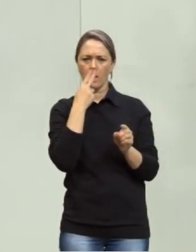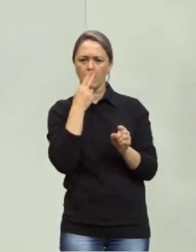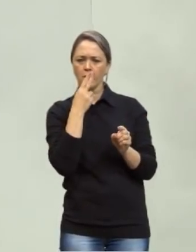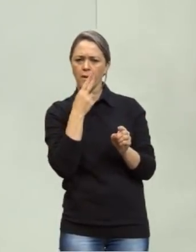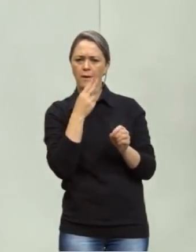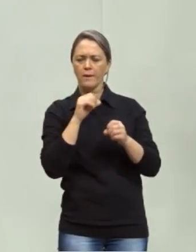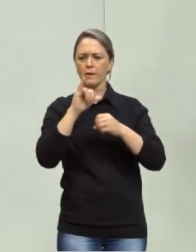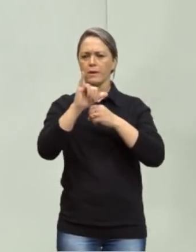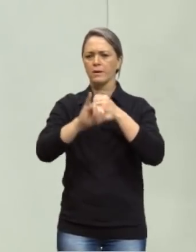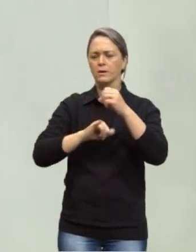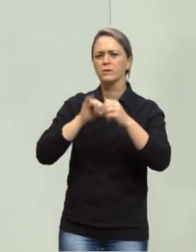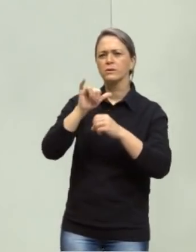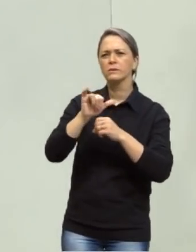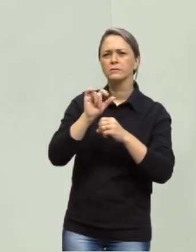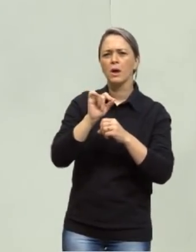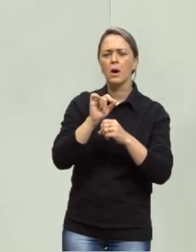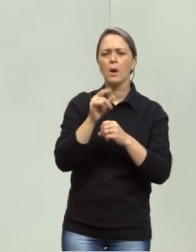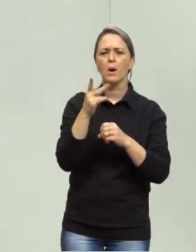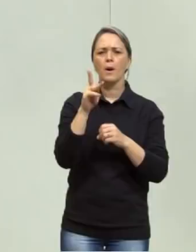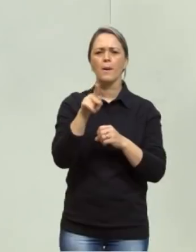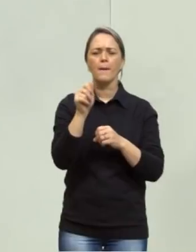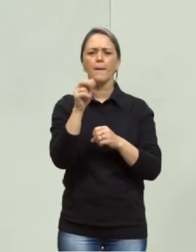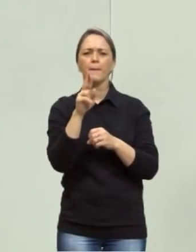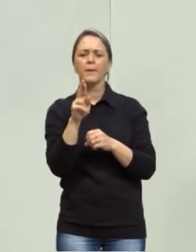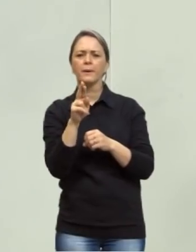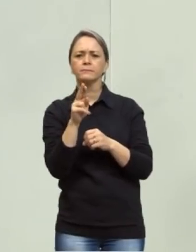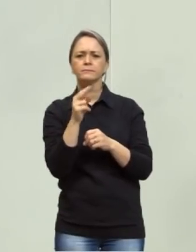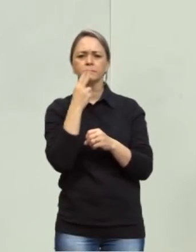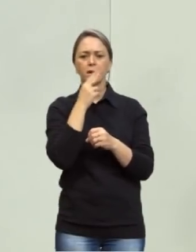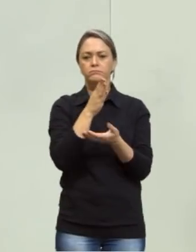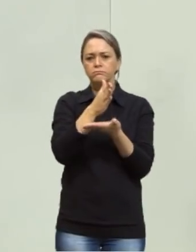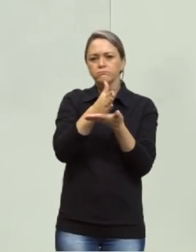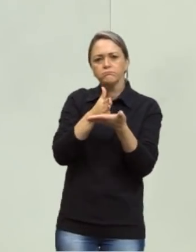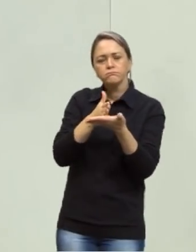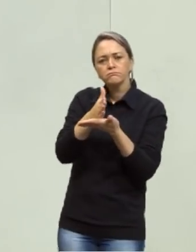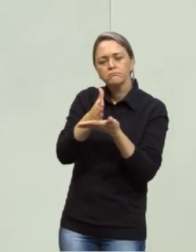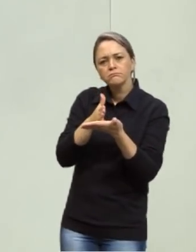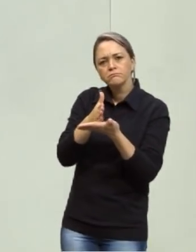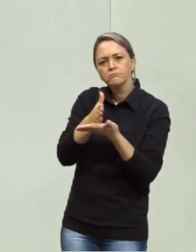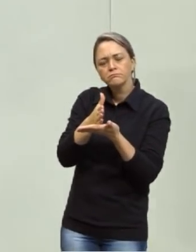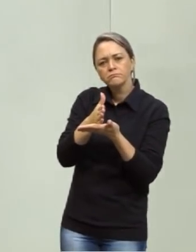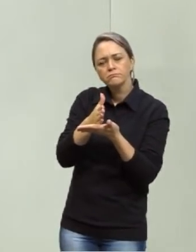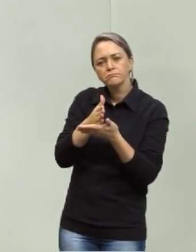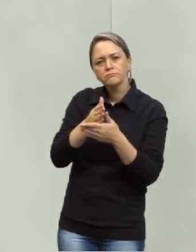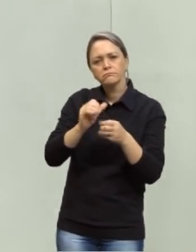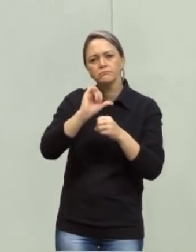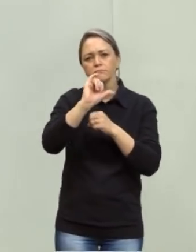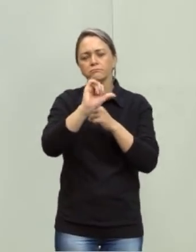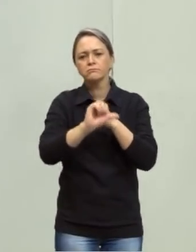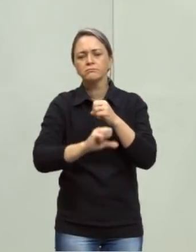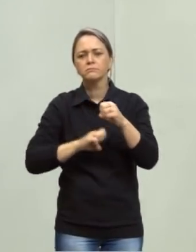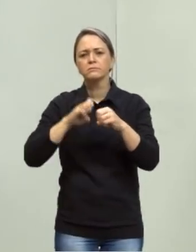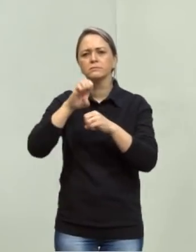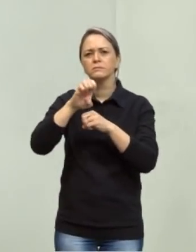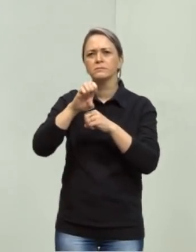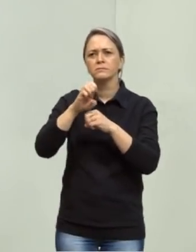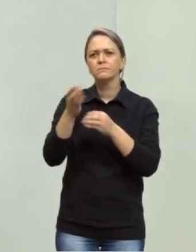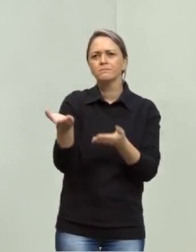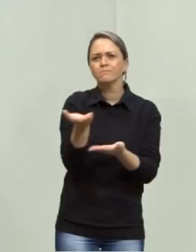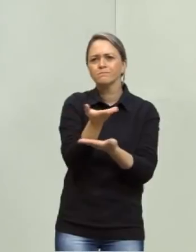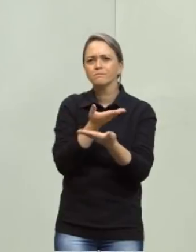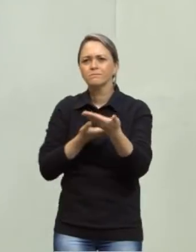mesma eletronegatividade o par de elétrons está exatamente no meio eles compartilham de forma